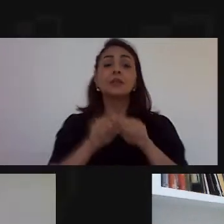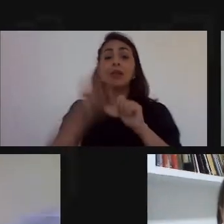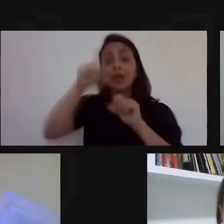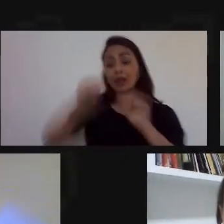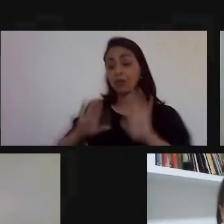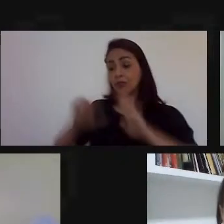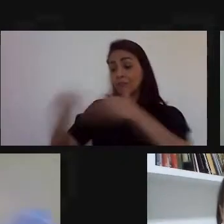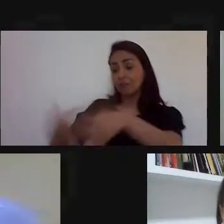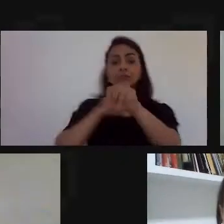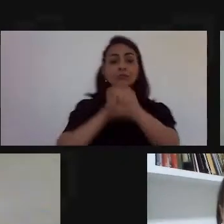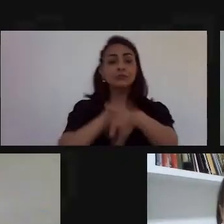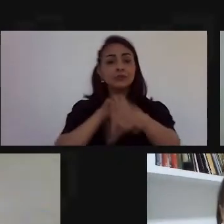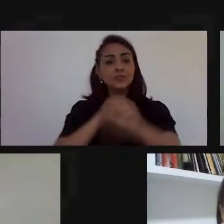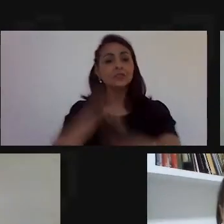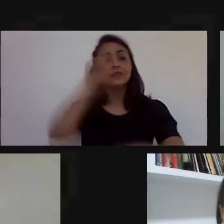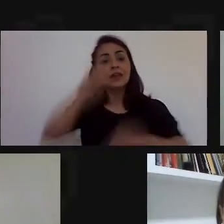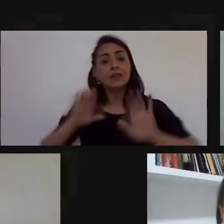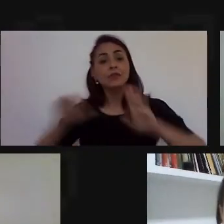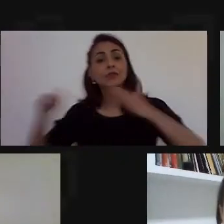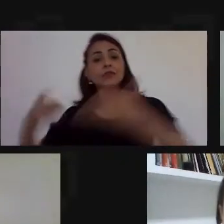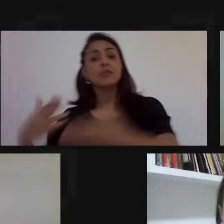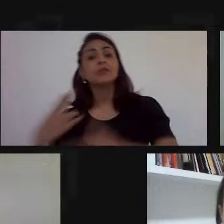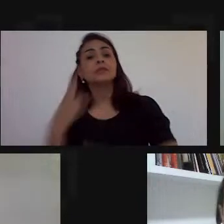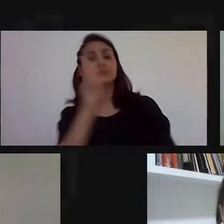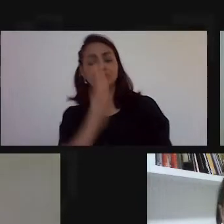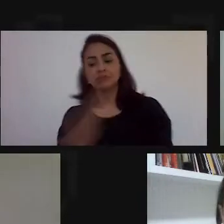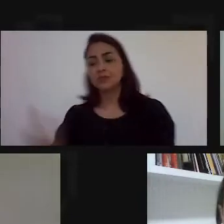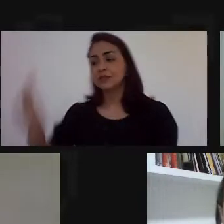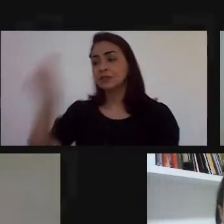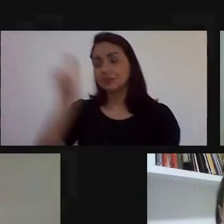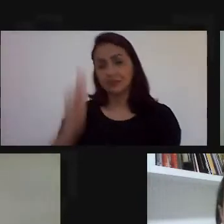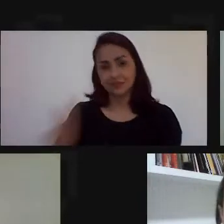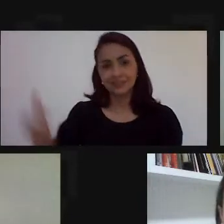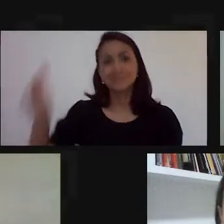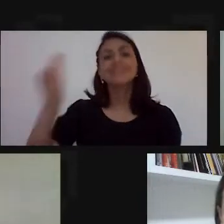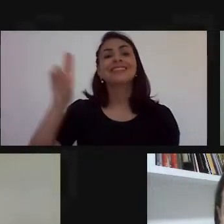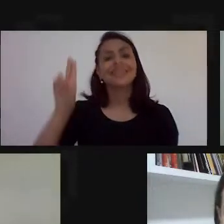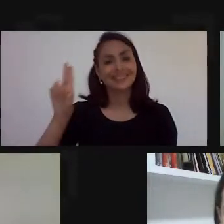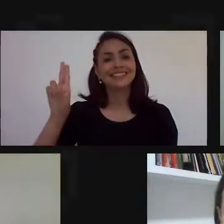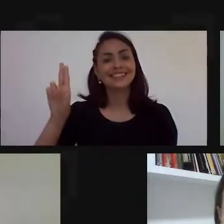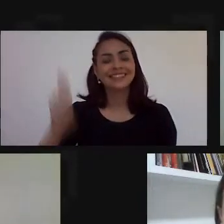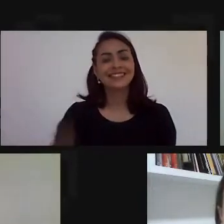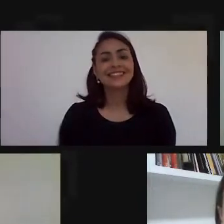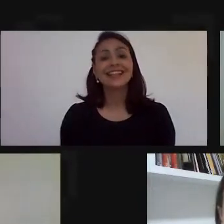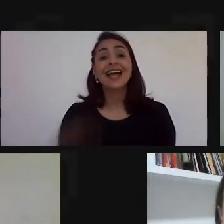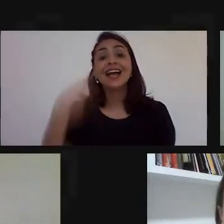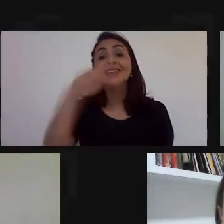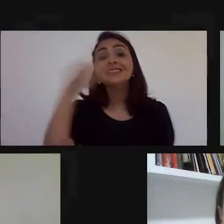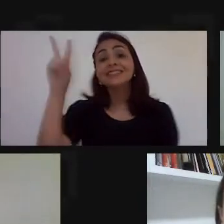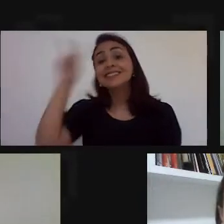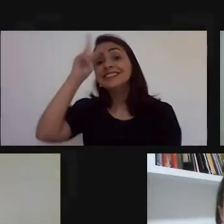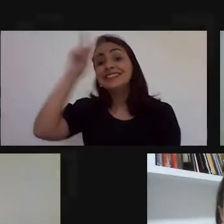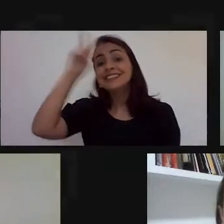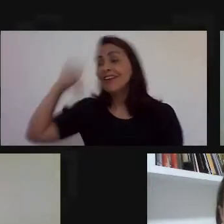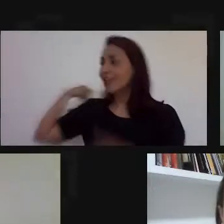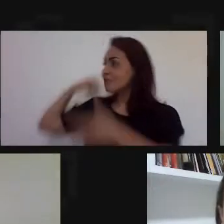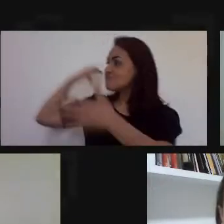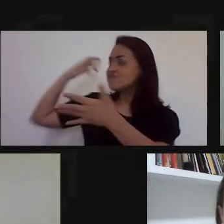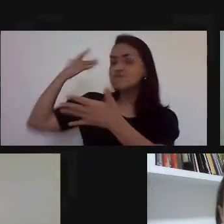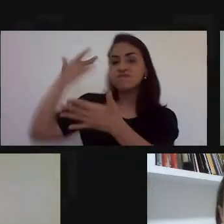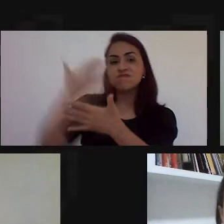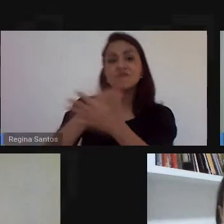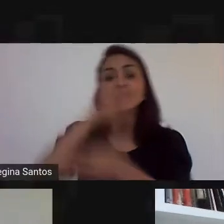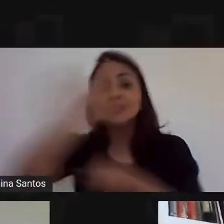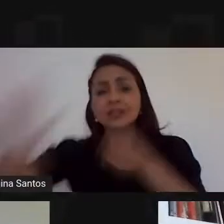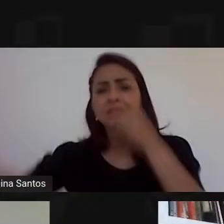da universidade, e não se culpe, leva para a sua história história, a certeza de que a senhora contribuiu